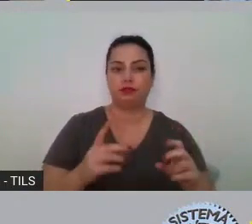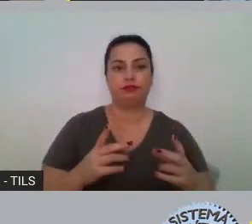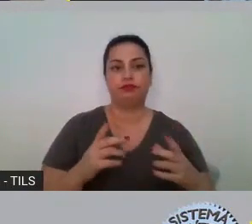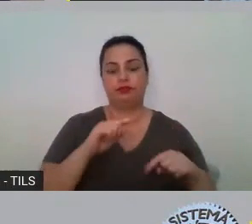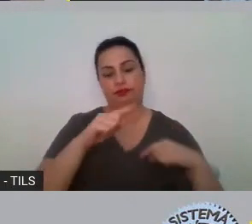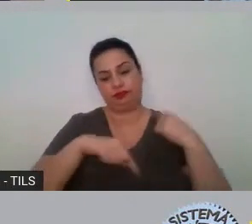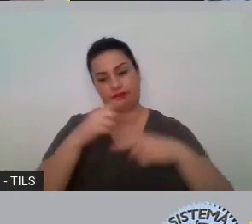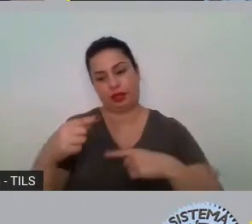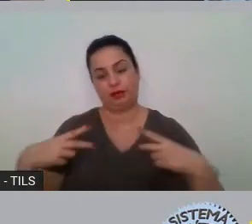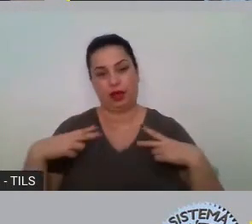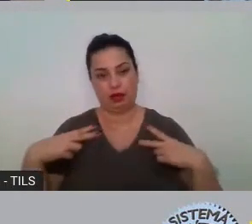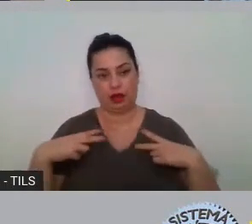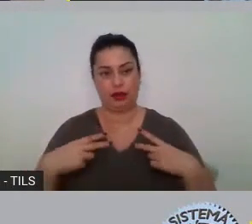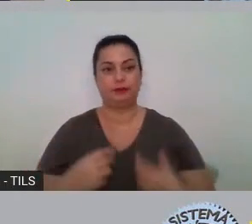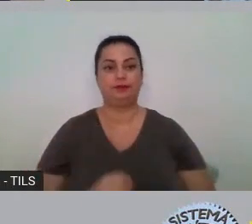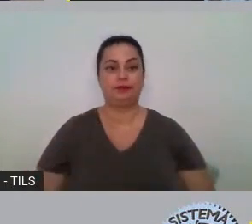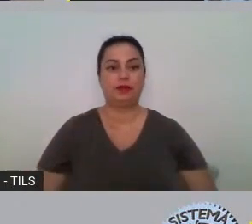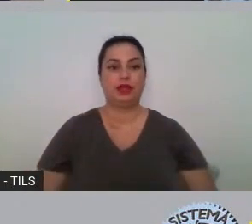esse que eu já falei,